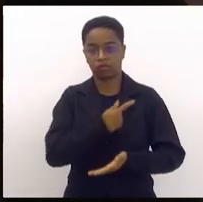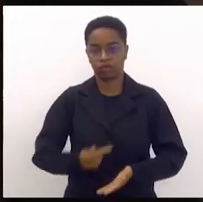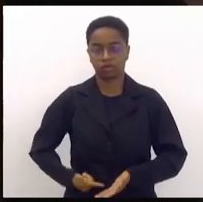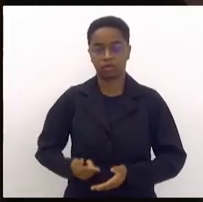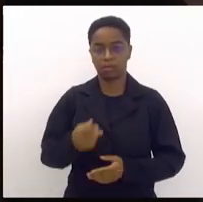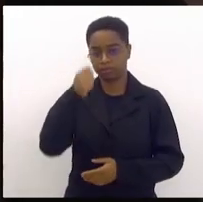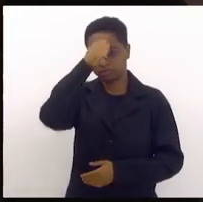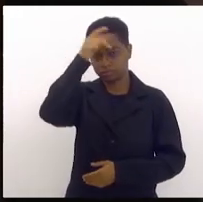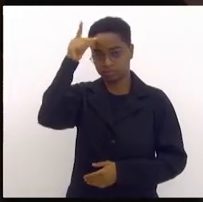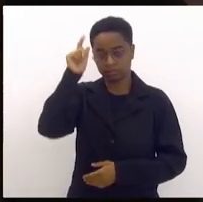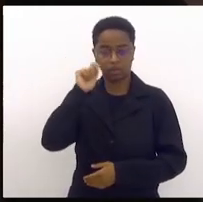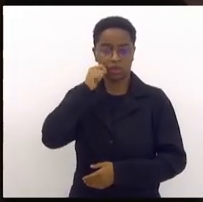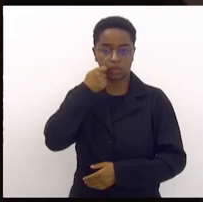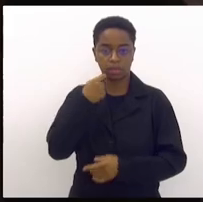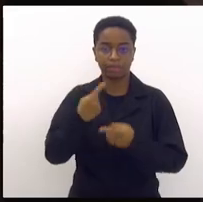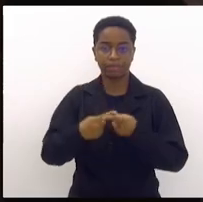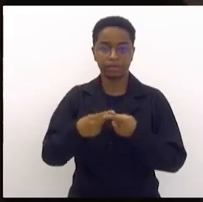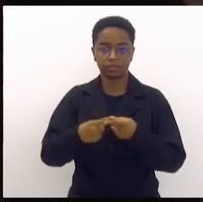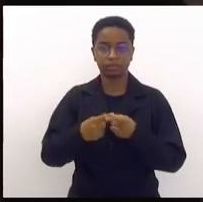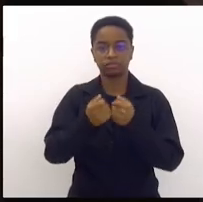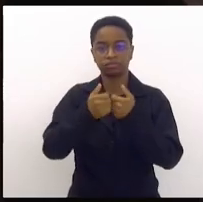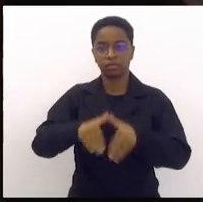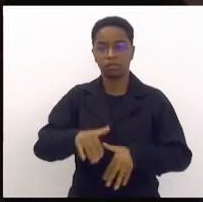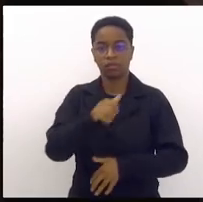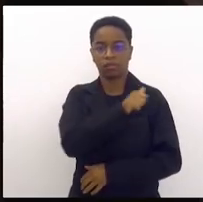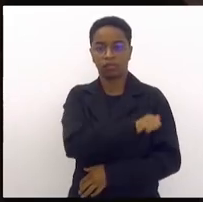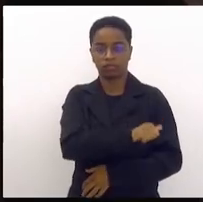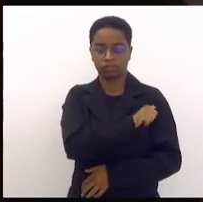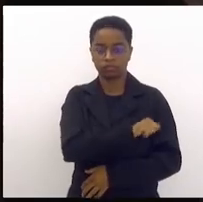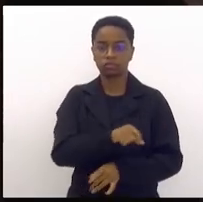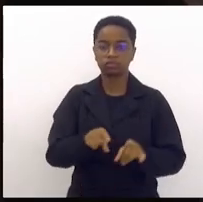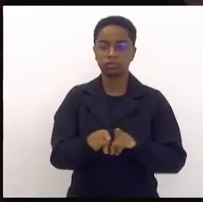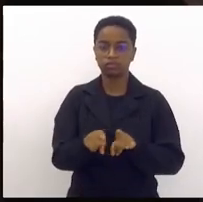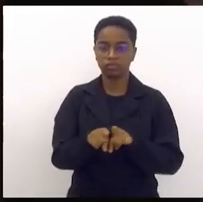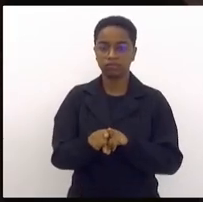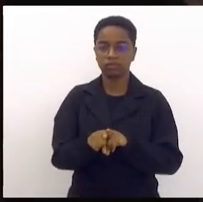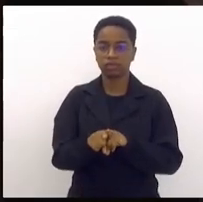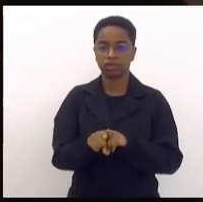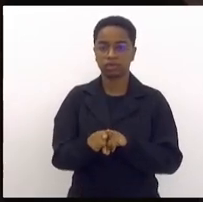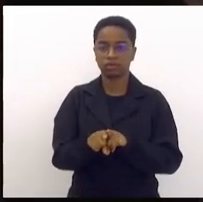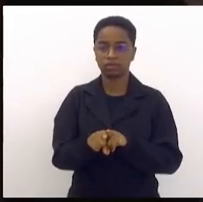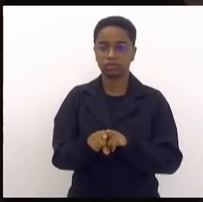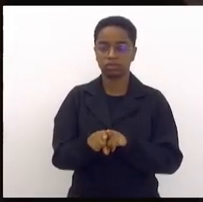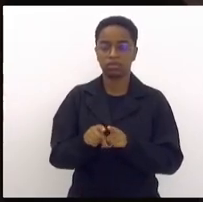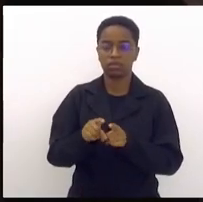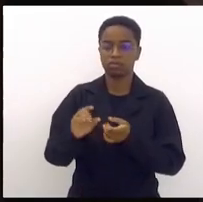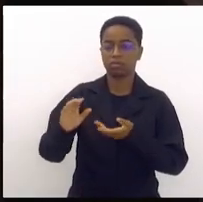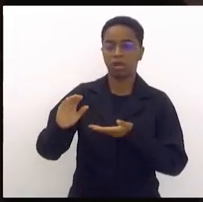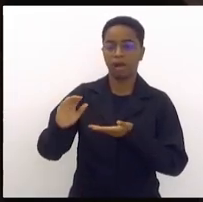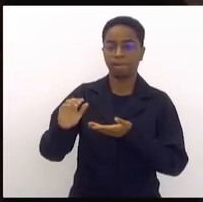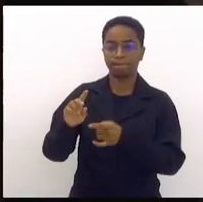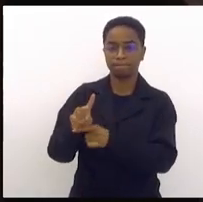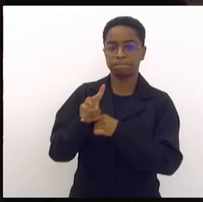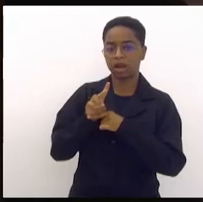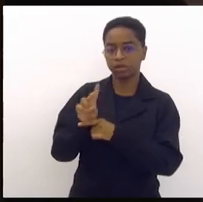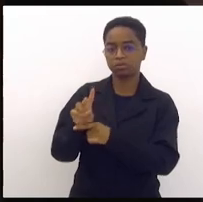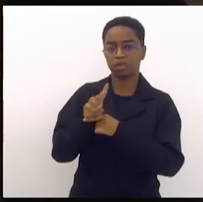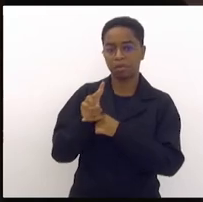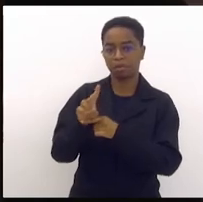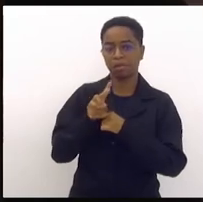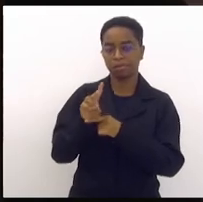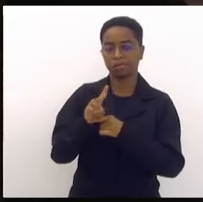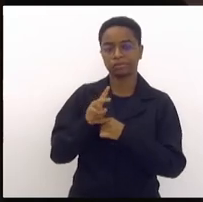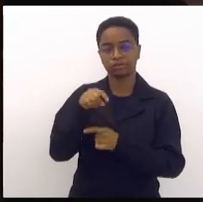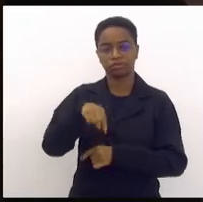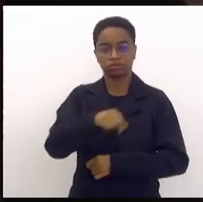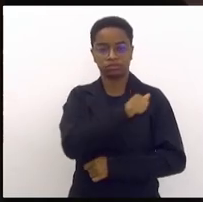Eduardo Paes, que tem levado o Rio de Janeiro à bancarrota, contraindo o maior volume de empréstimos que um prefeito já contraiu na história do